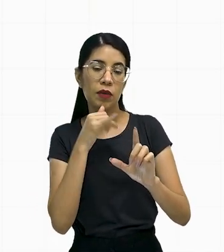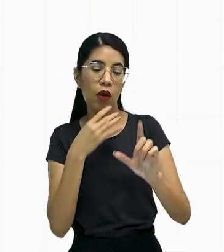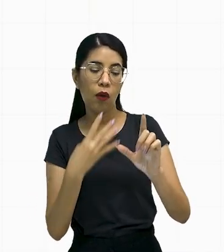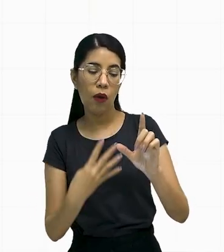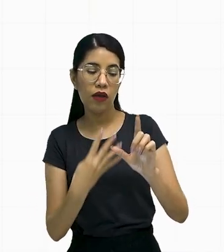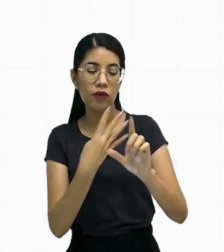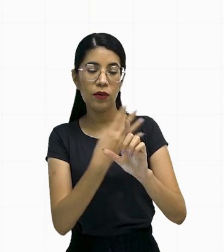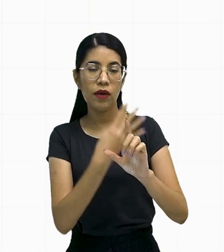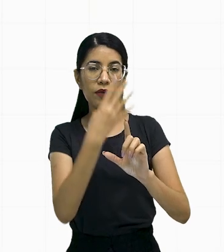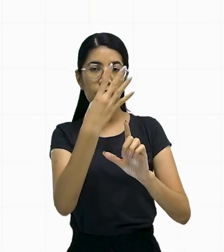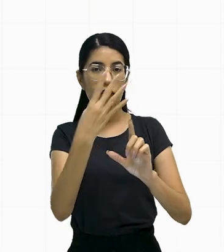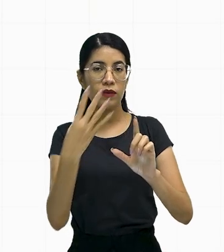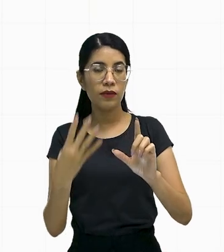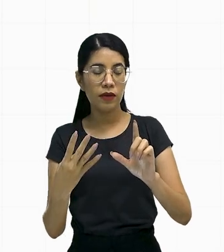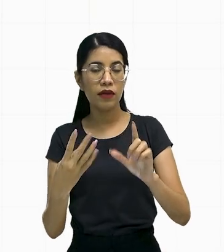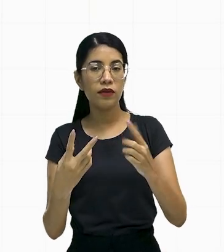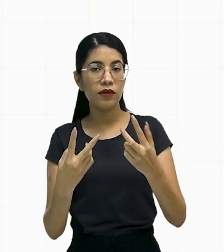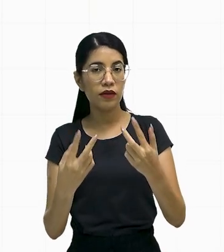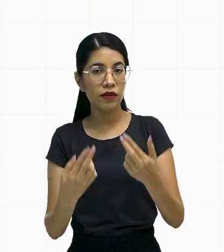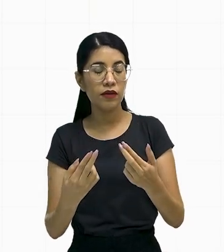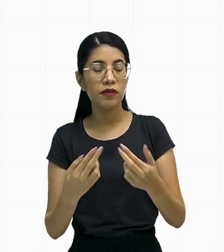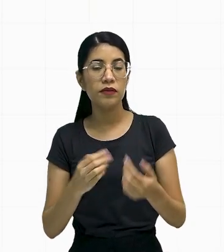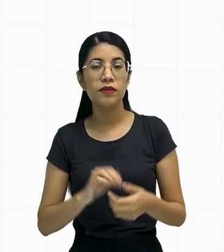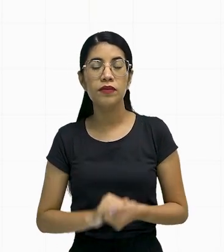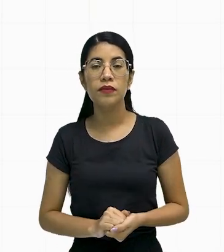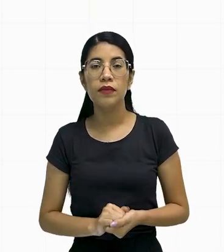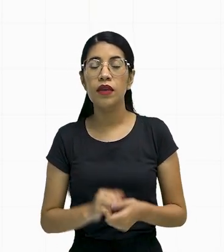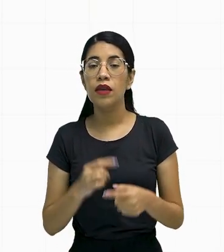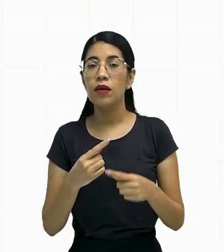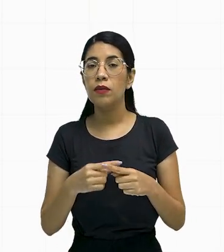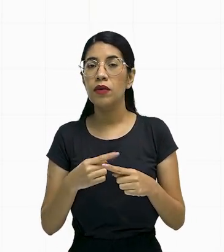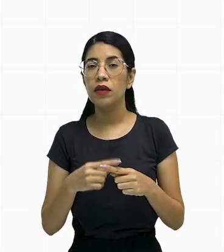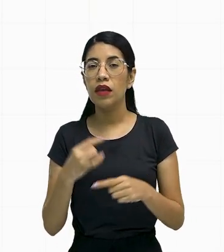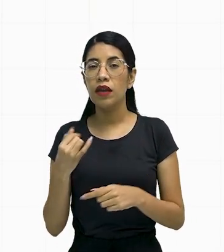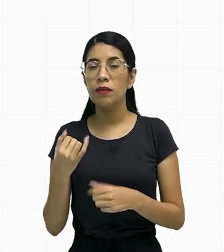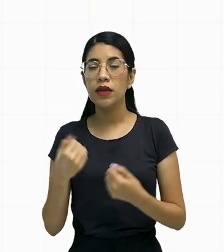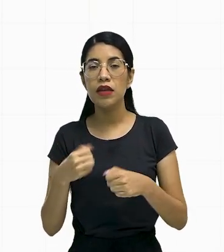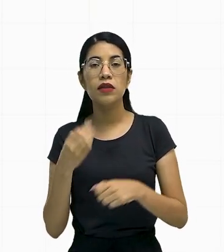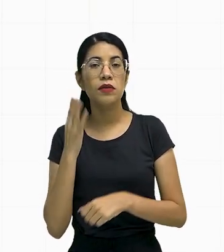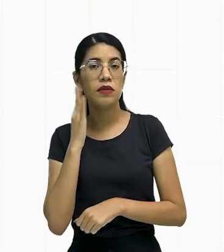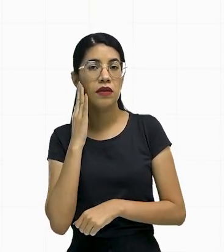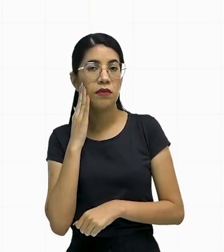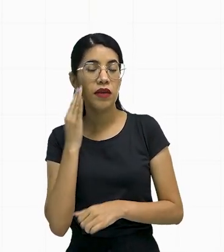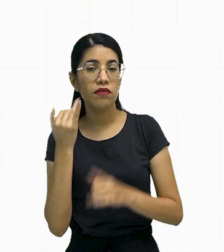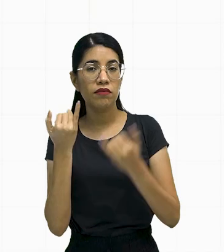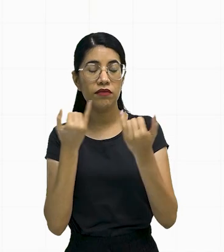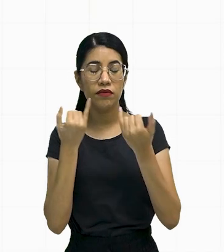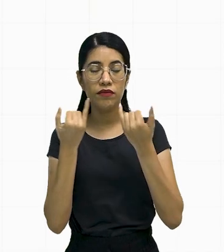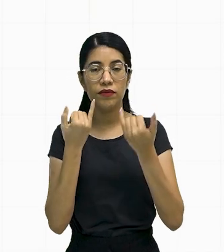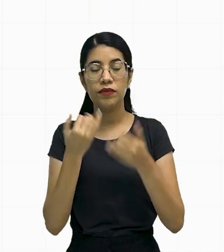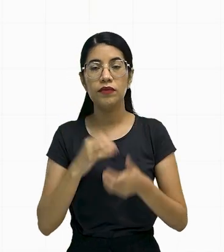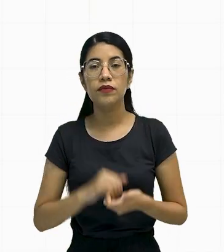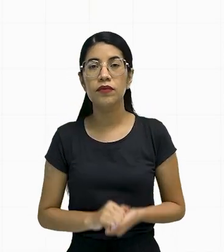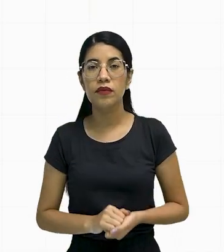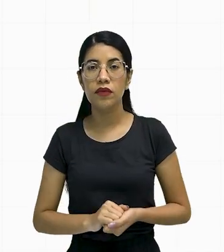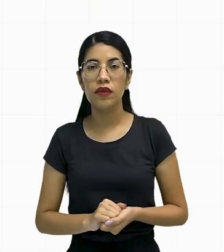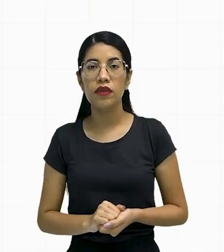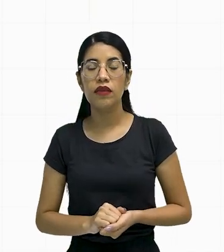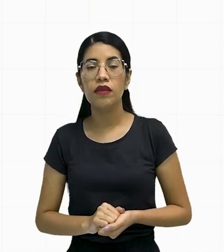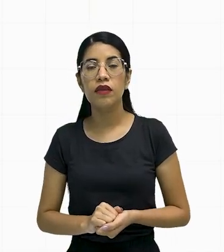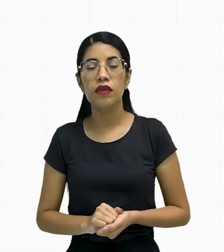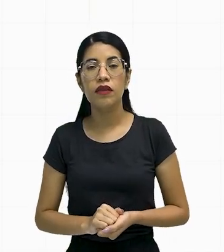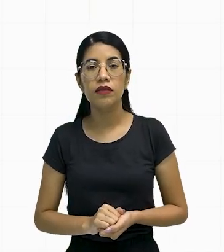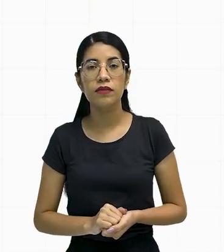4 lados medirão 4 centímetros. Por que é importante sabermos disso? Porque aqui, ó, se